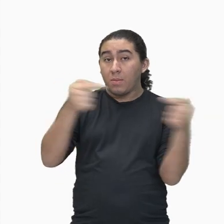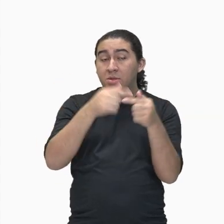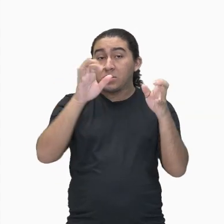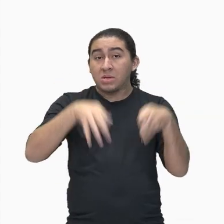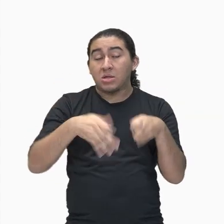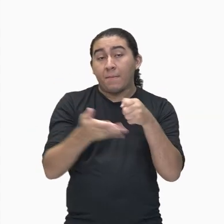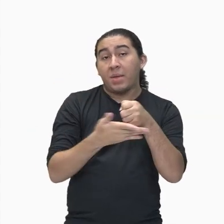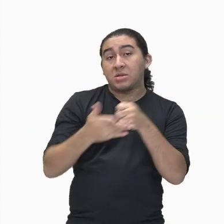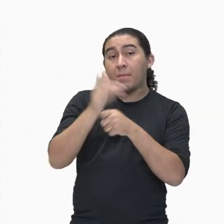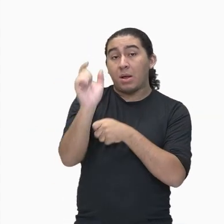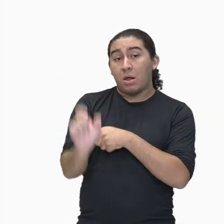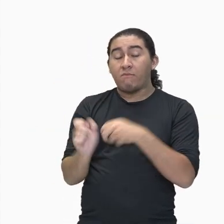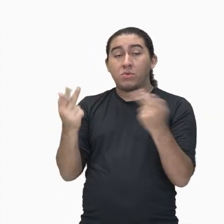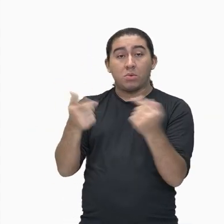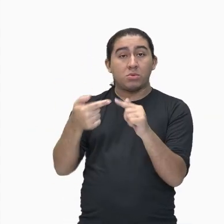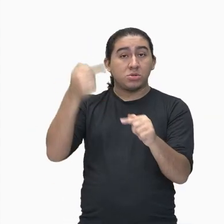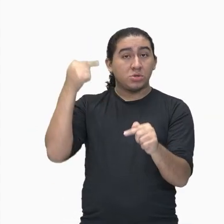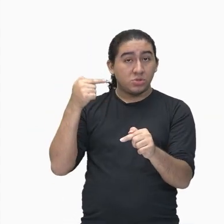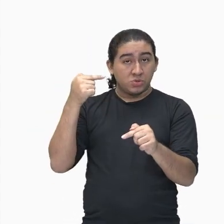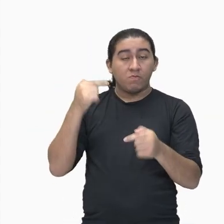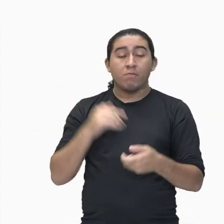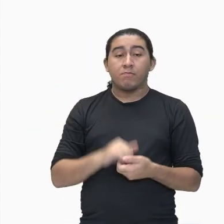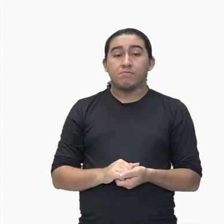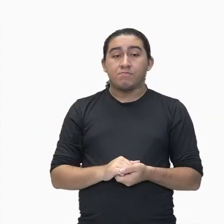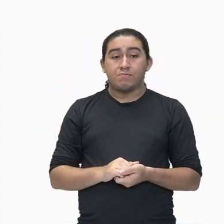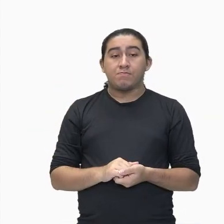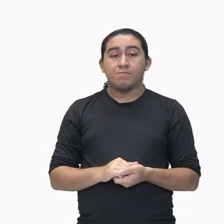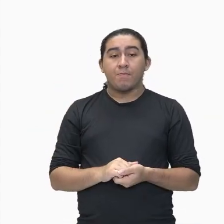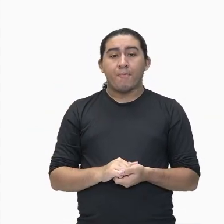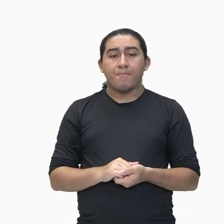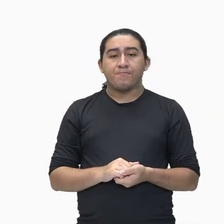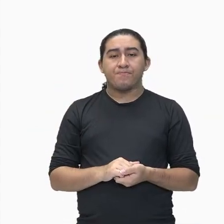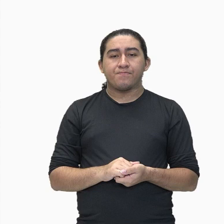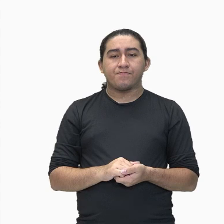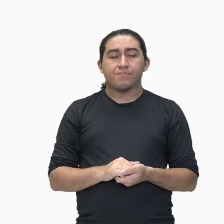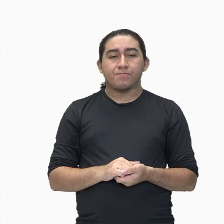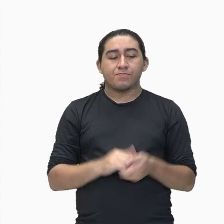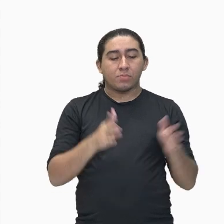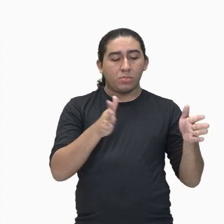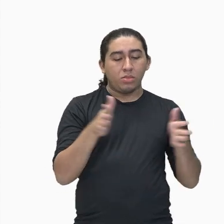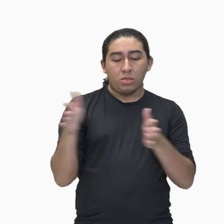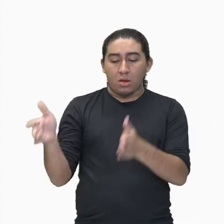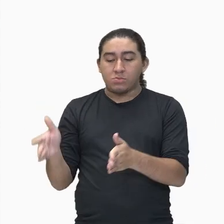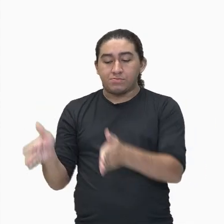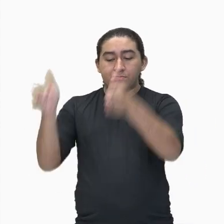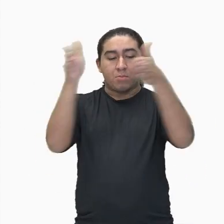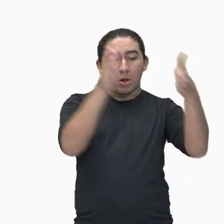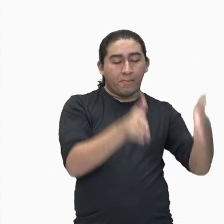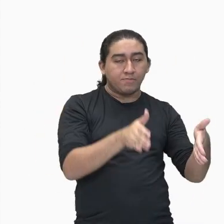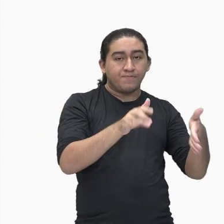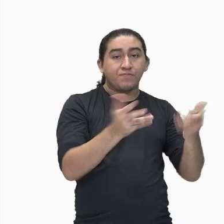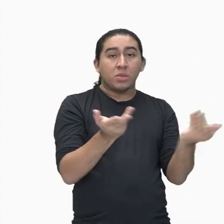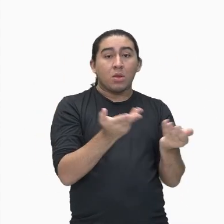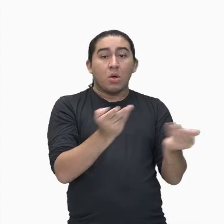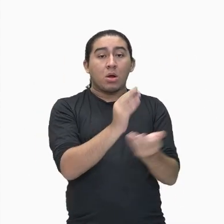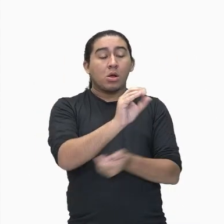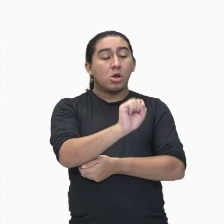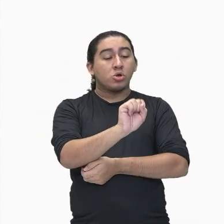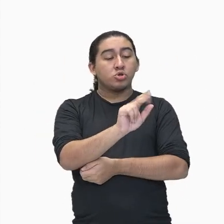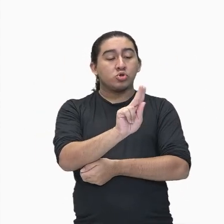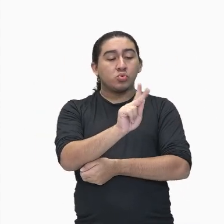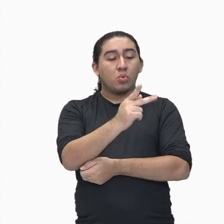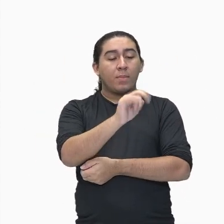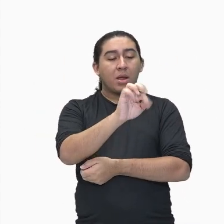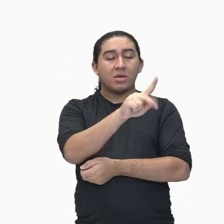nos demais, né? Então, e no superlativo absoluto e relativo? Vamos